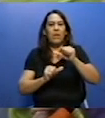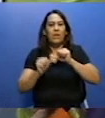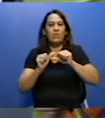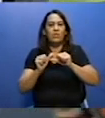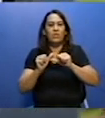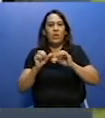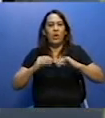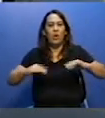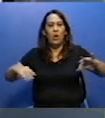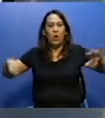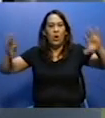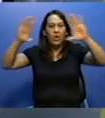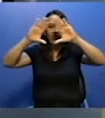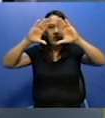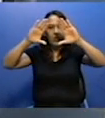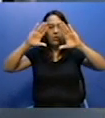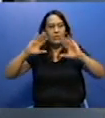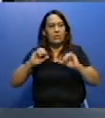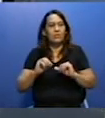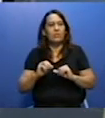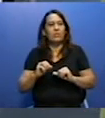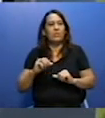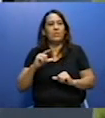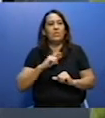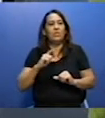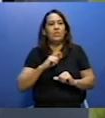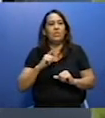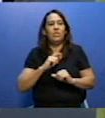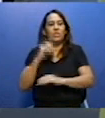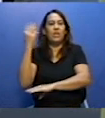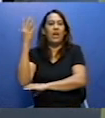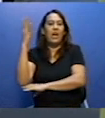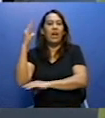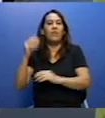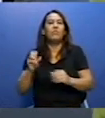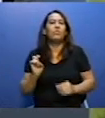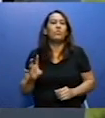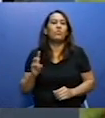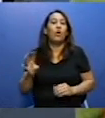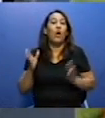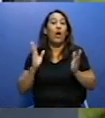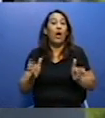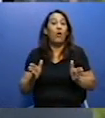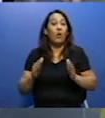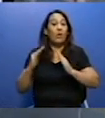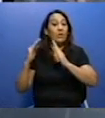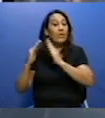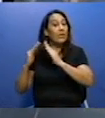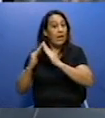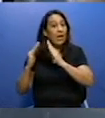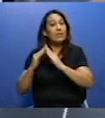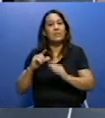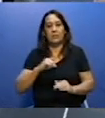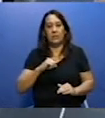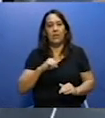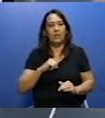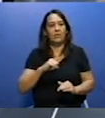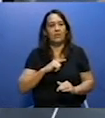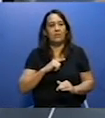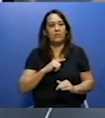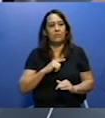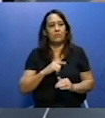volta. Olha como mudou. Antes tinha só a vegetação, agora aqui parece pequenas construções.